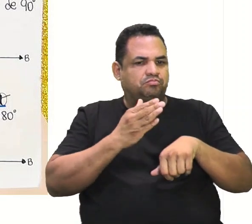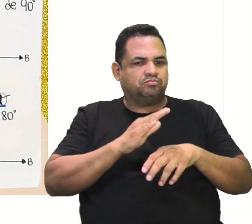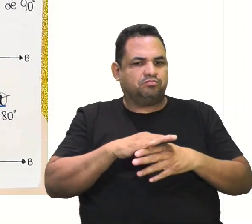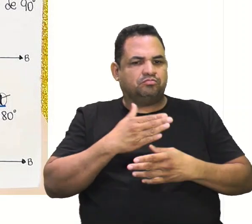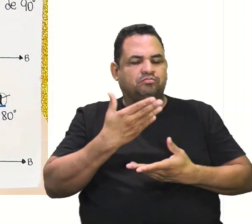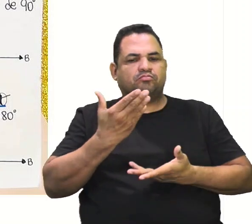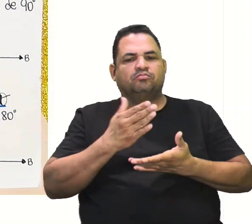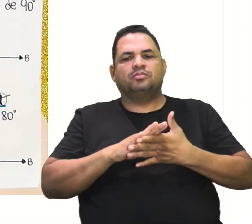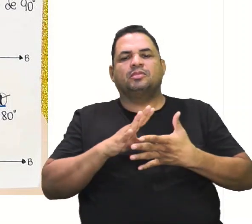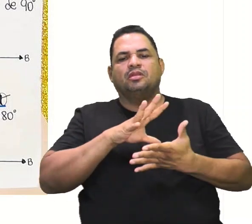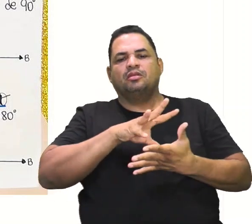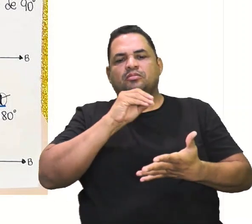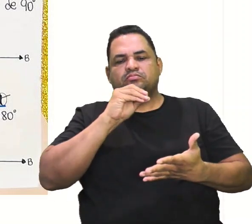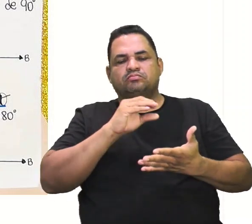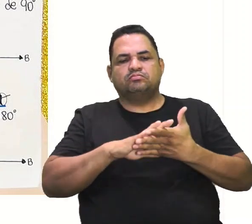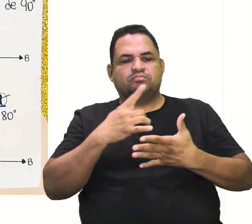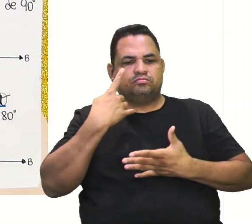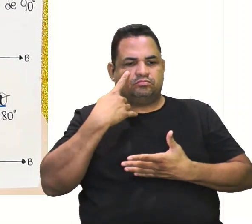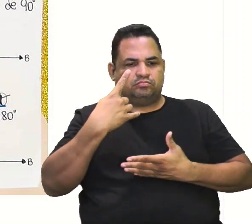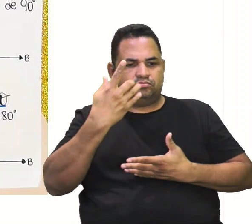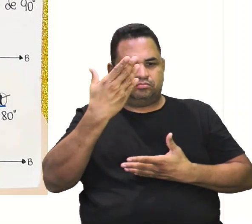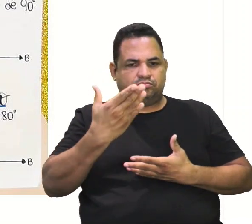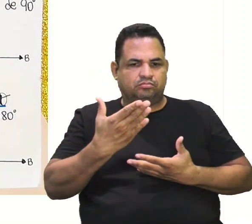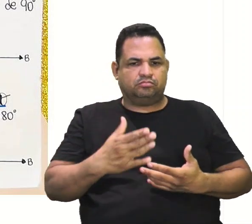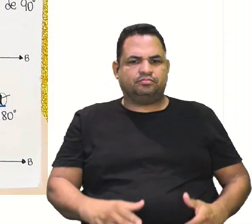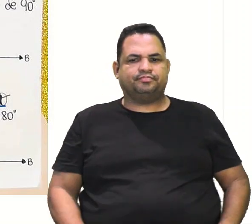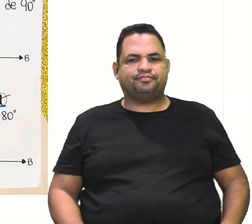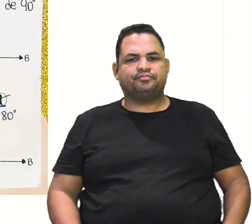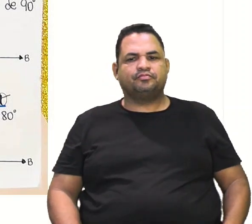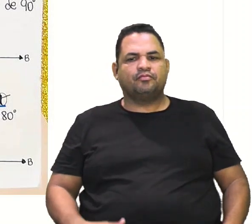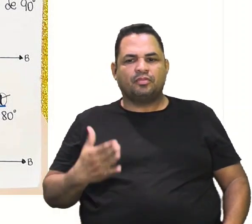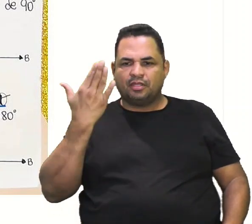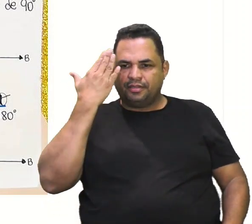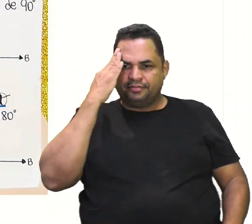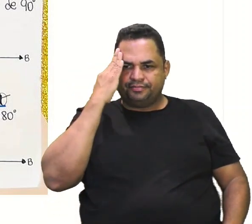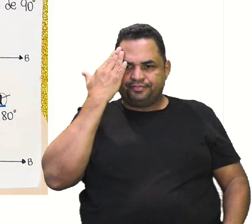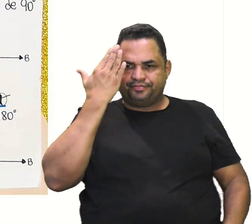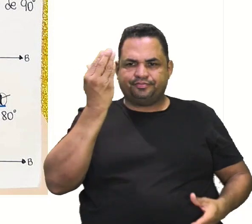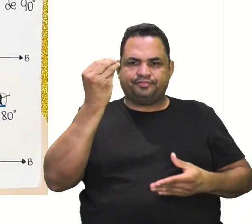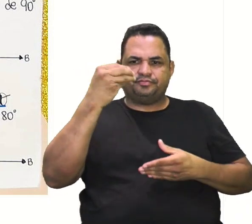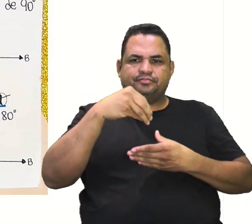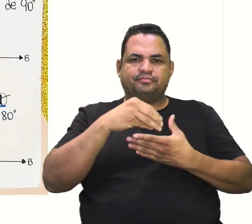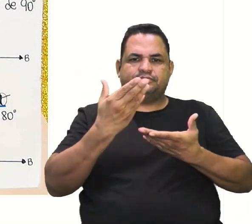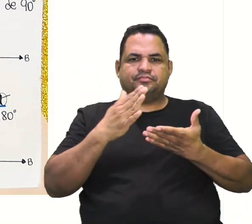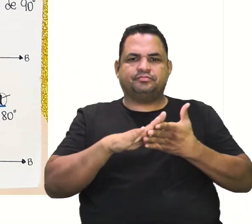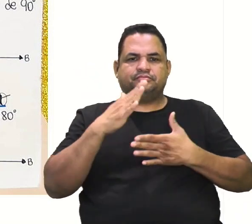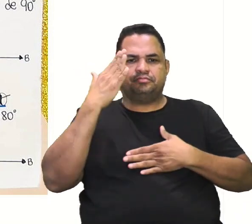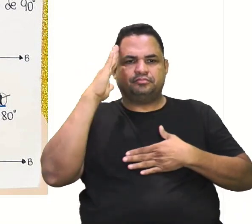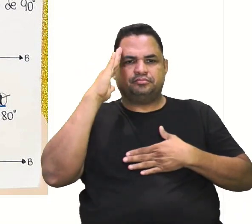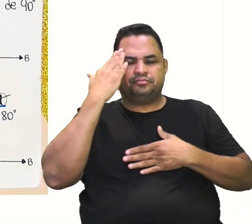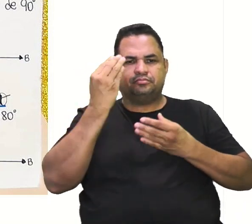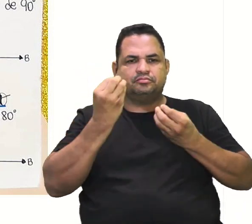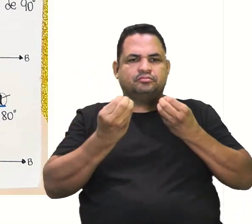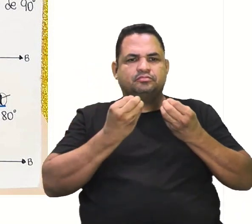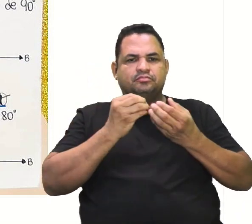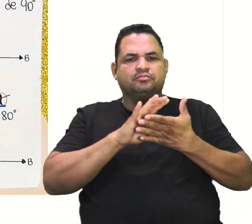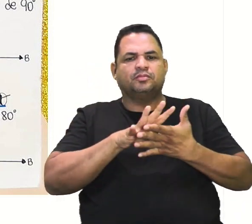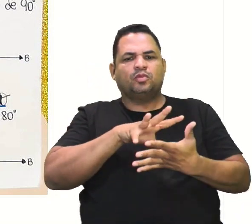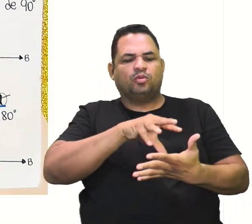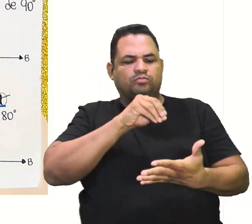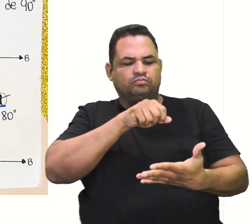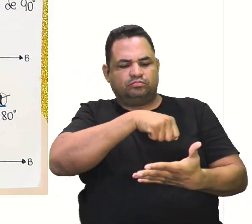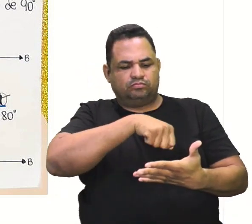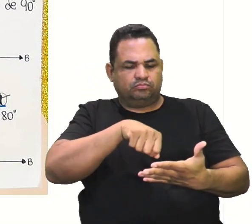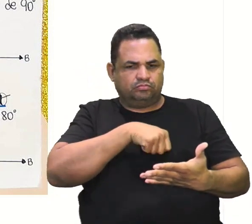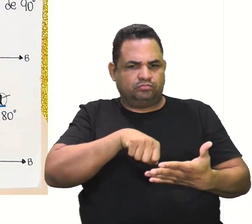copiar. Pois é, melhor do que ter é você olhar para ele e replicá-lo no papel para você entender direitinho. Copia no seu caderno,